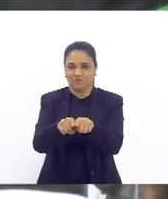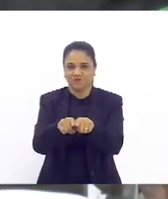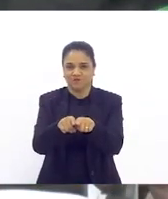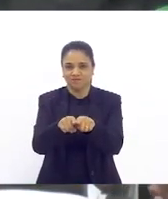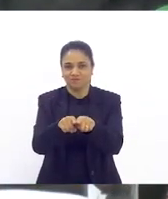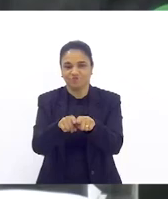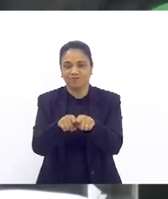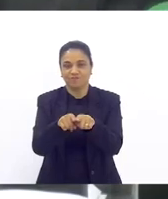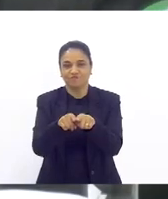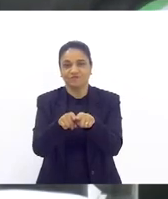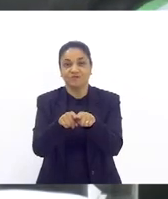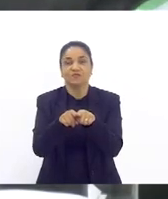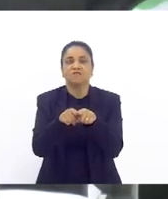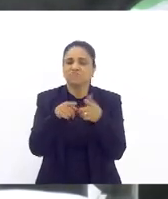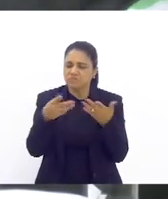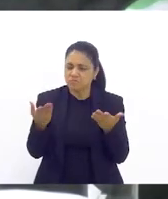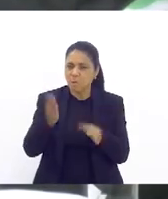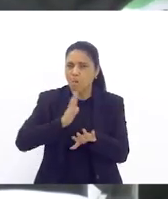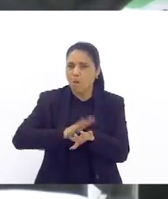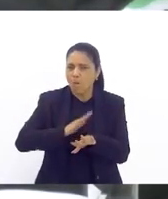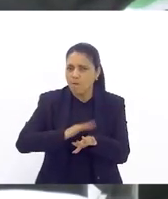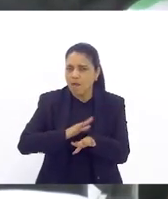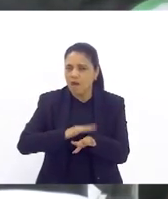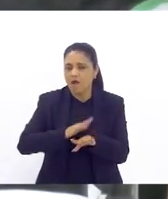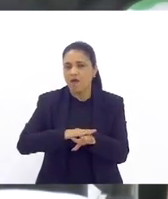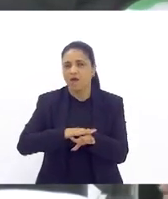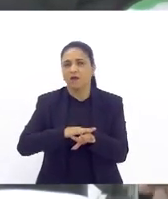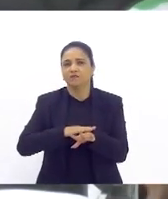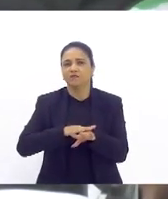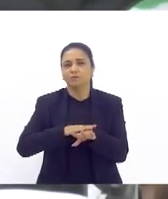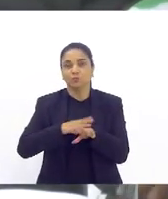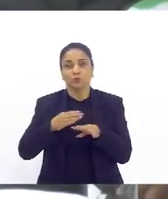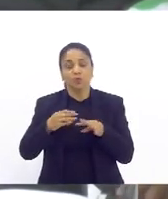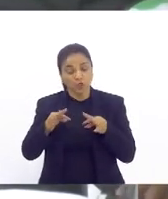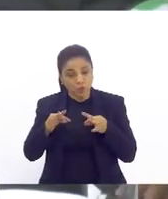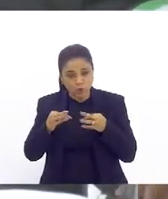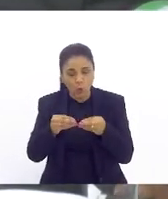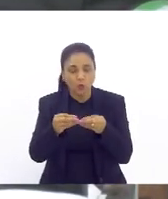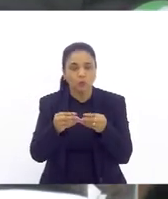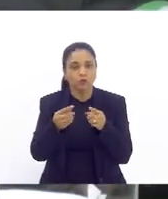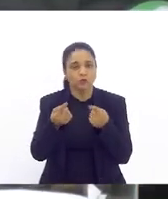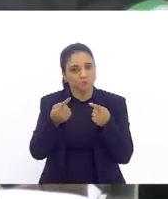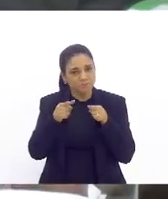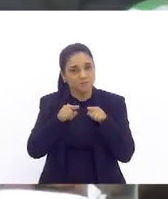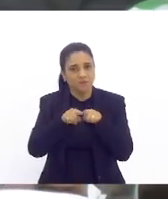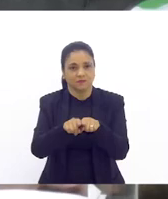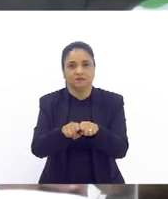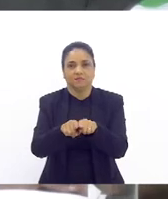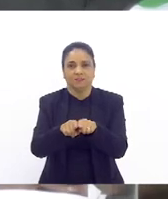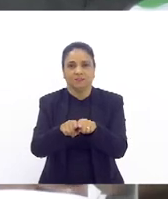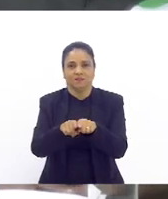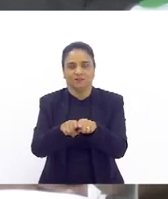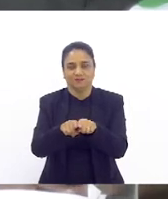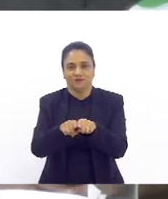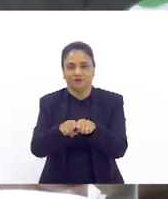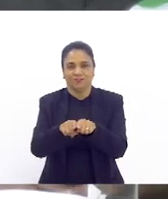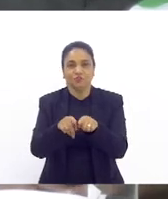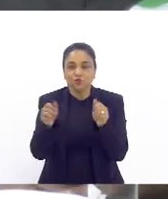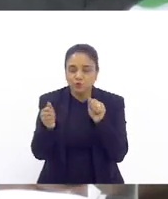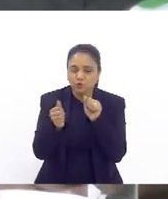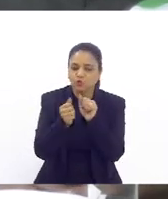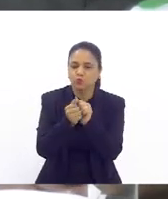nós estamos neste momento e deveríamos estar em todos os momentos juntos juntas